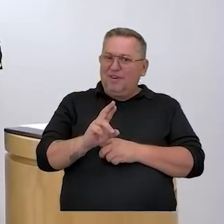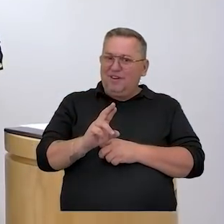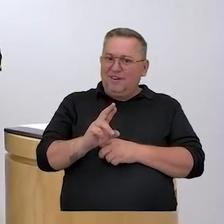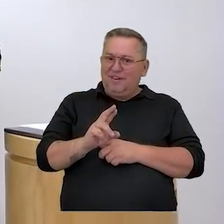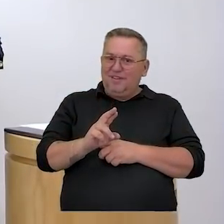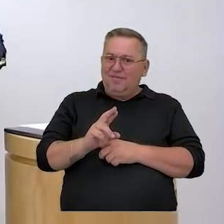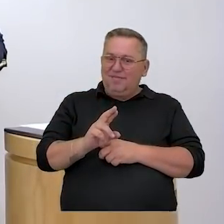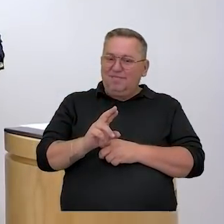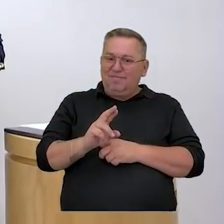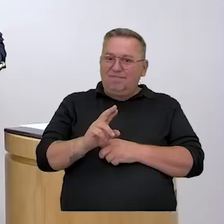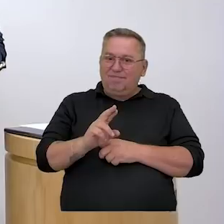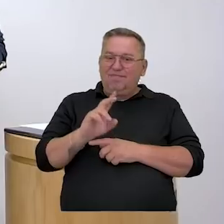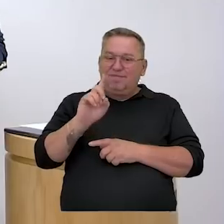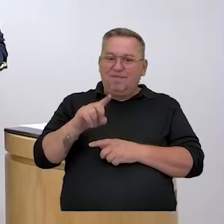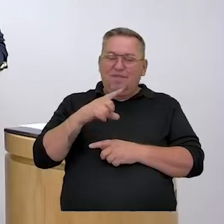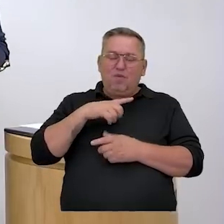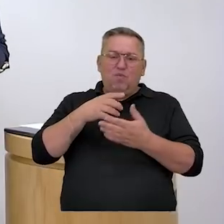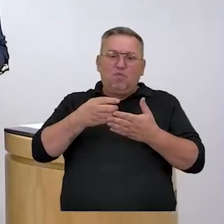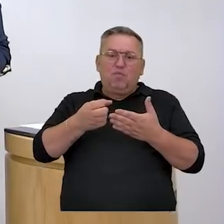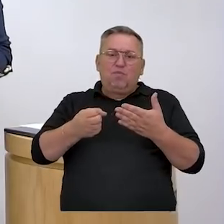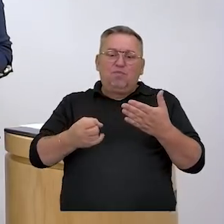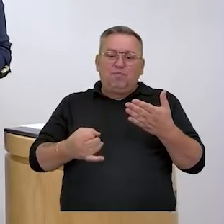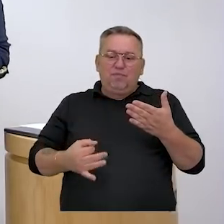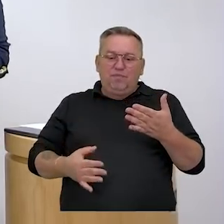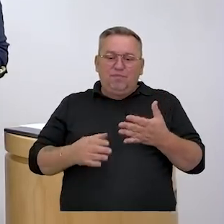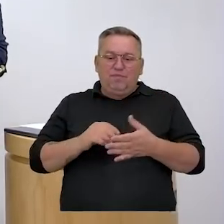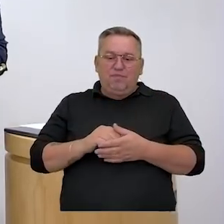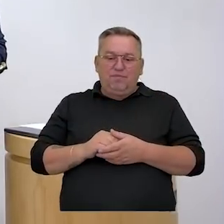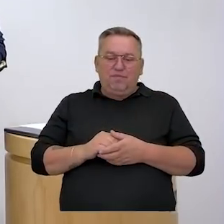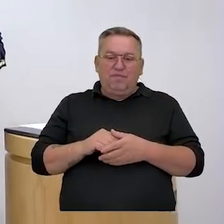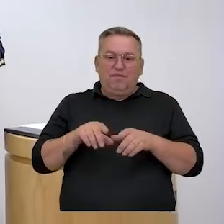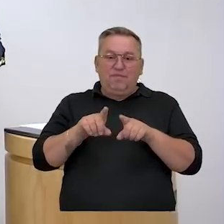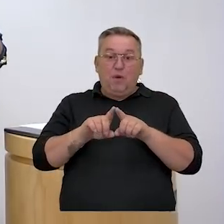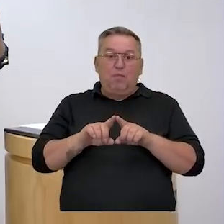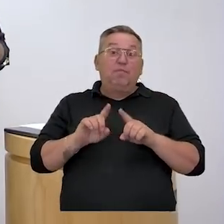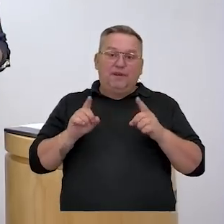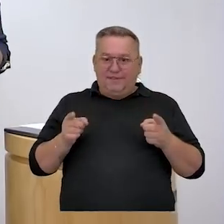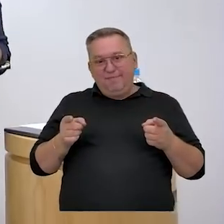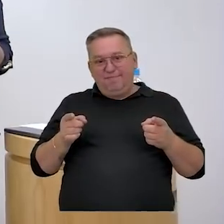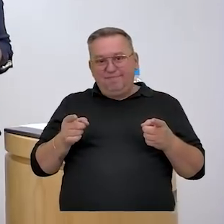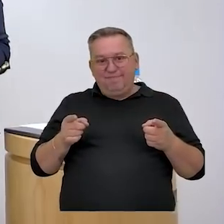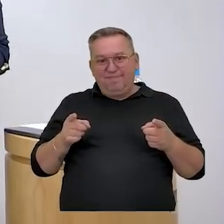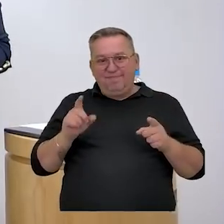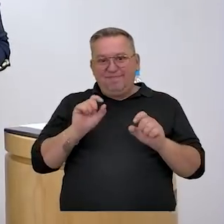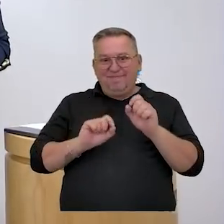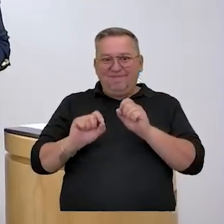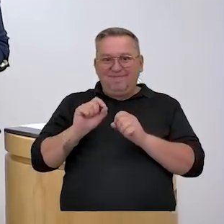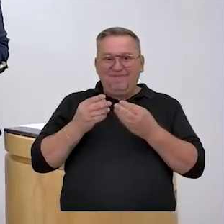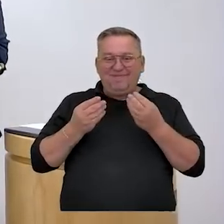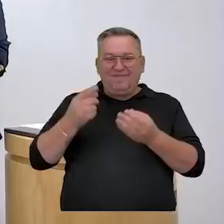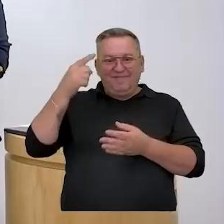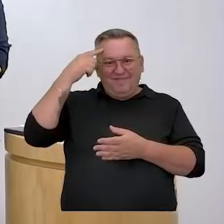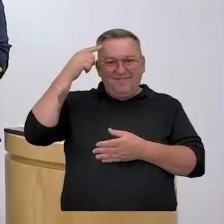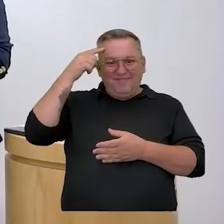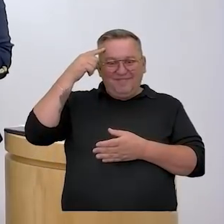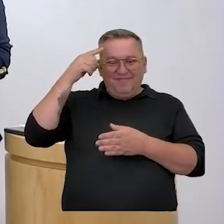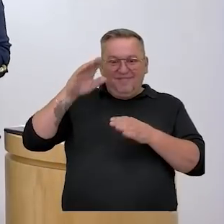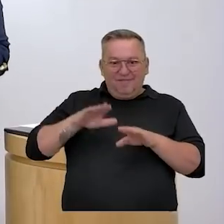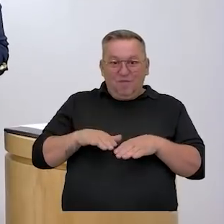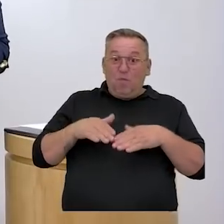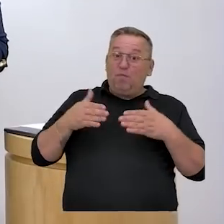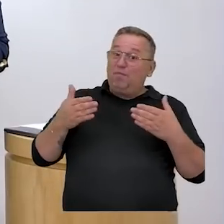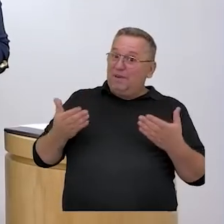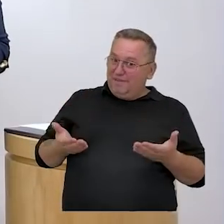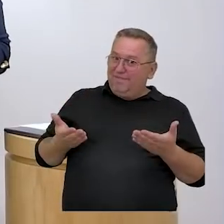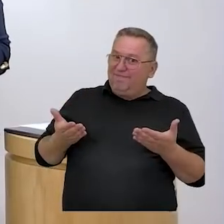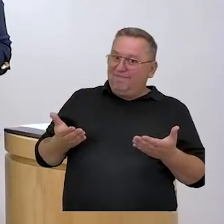Porque resposta é uma explicação, tudo bem? Aí o entretanto, o que dá a ideia de entretanto? Será que eles saberiam dizer, Elaine,